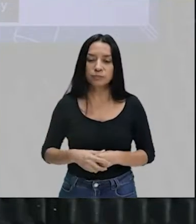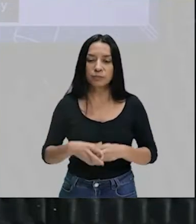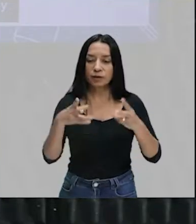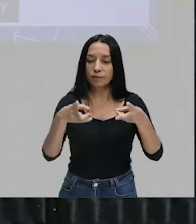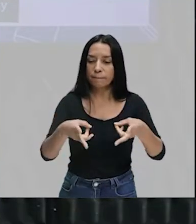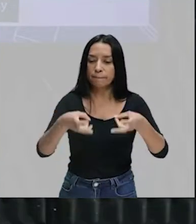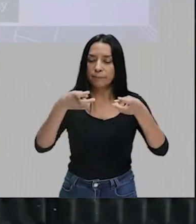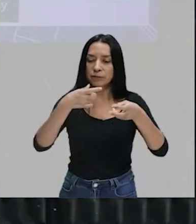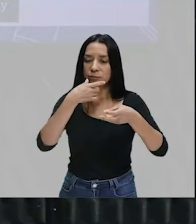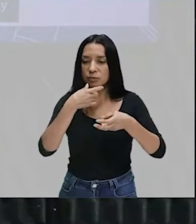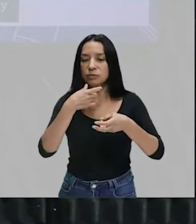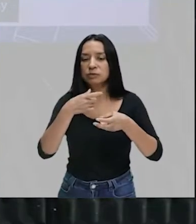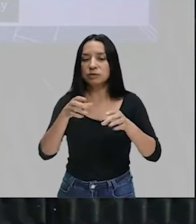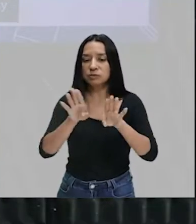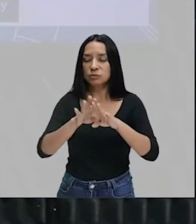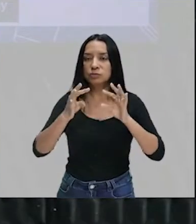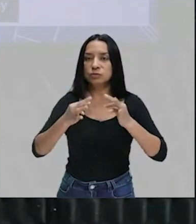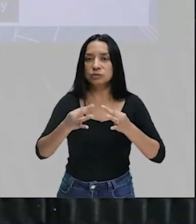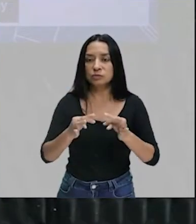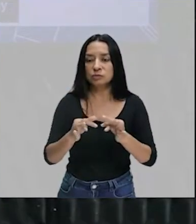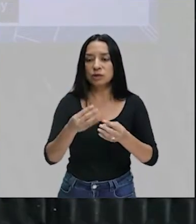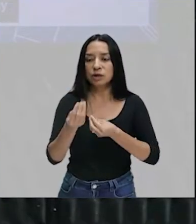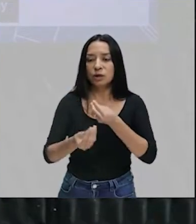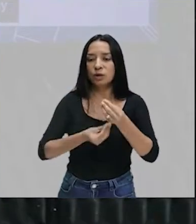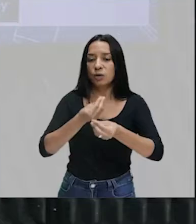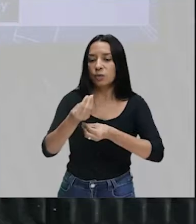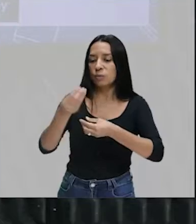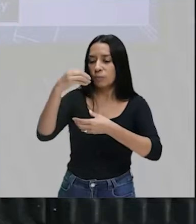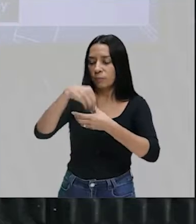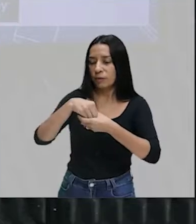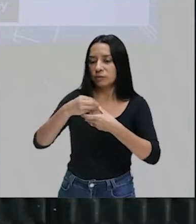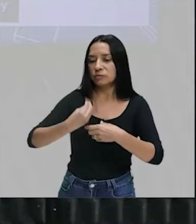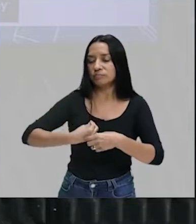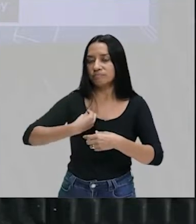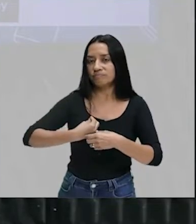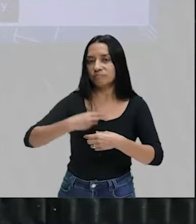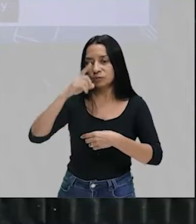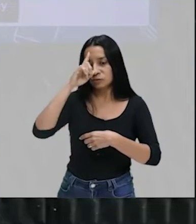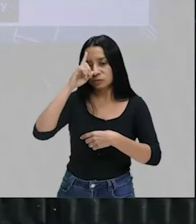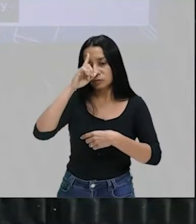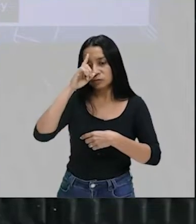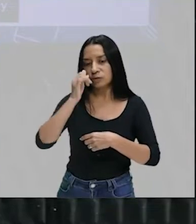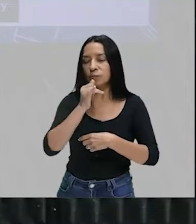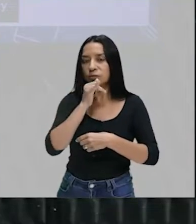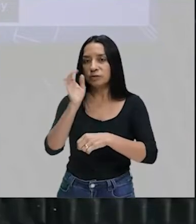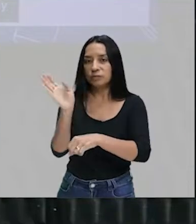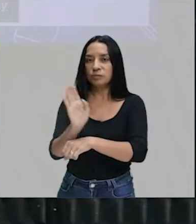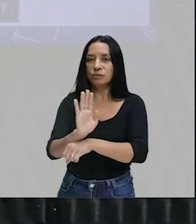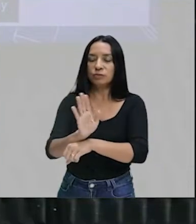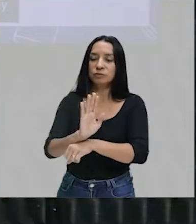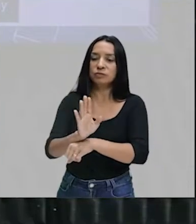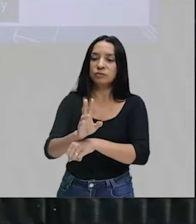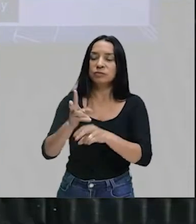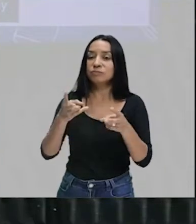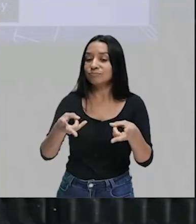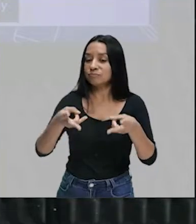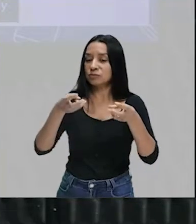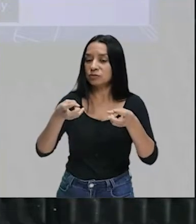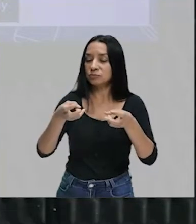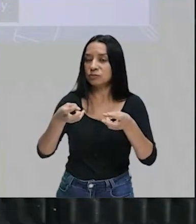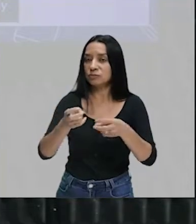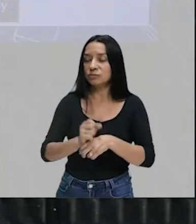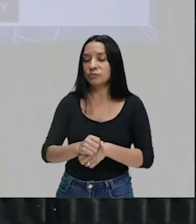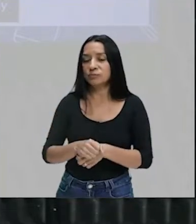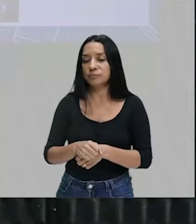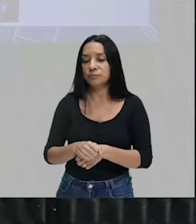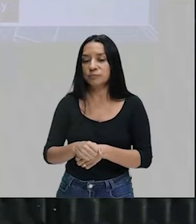nós percebemos um inglês EA tecnologia como parte da nossa vida cotidiana nos filmes que nós assistimos na série